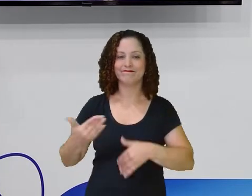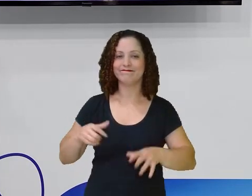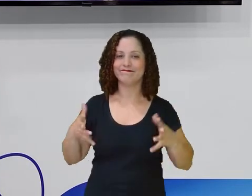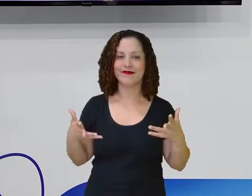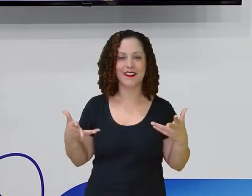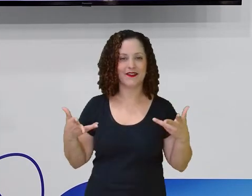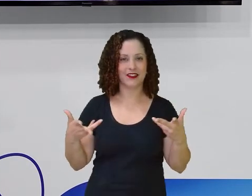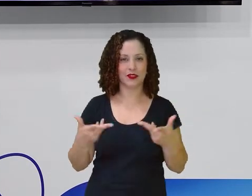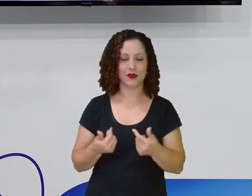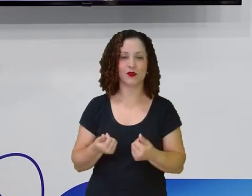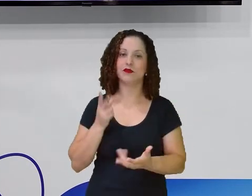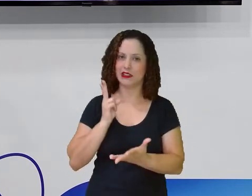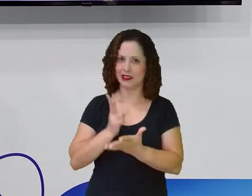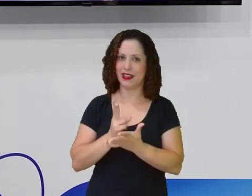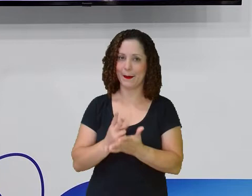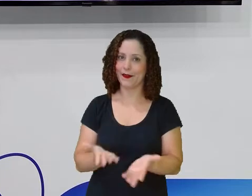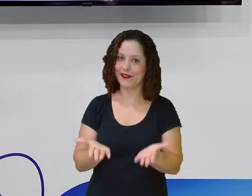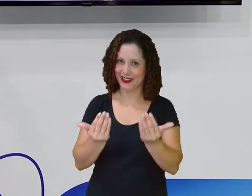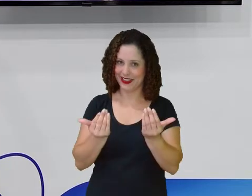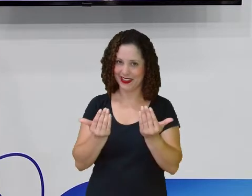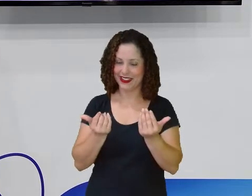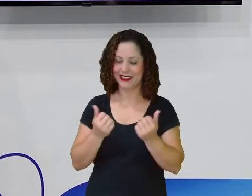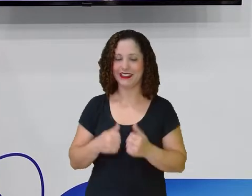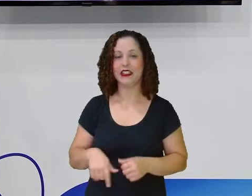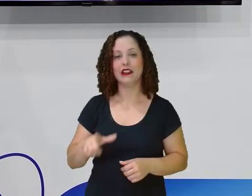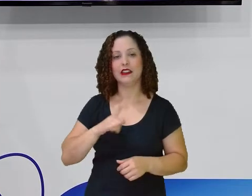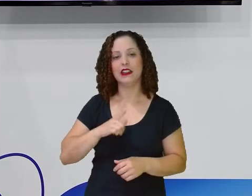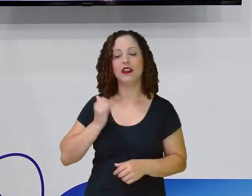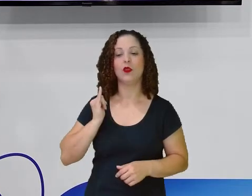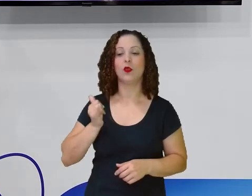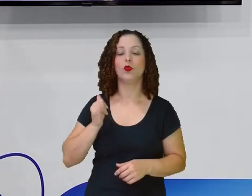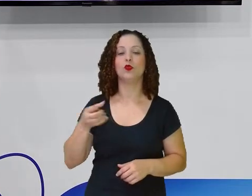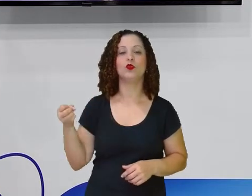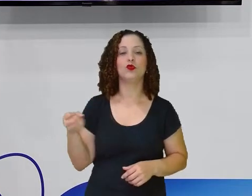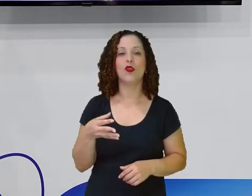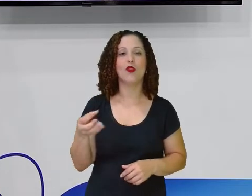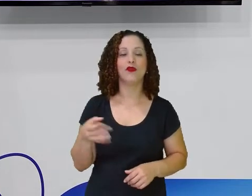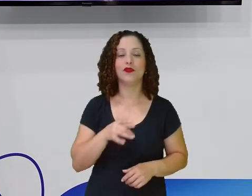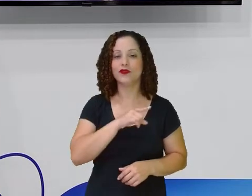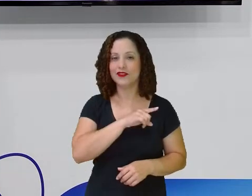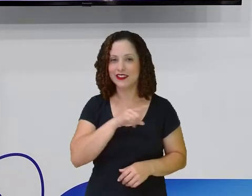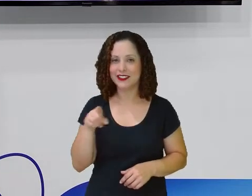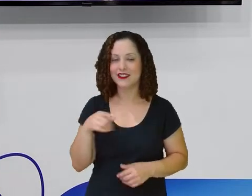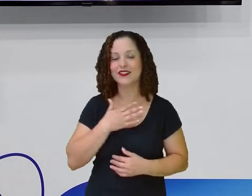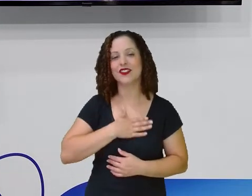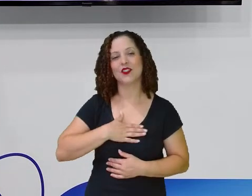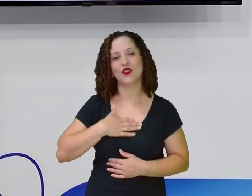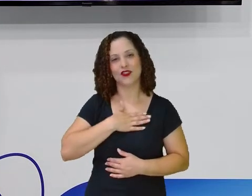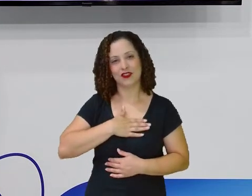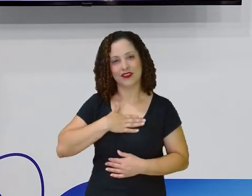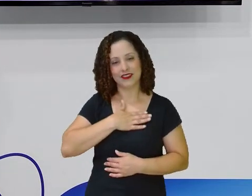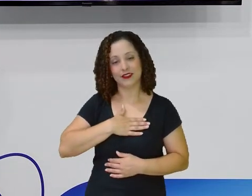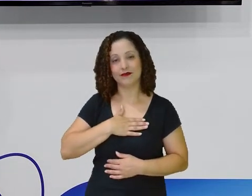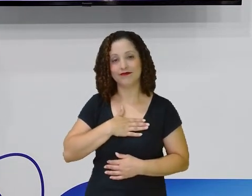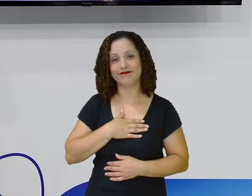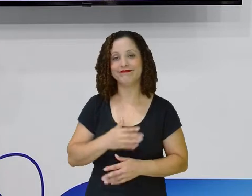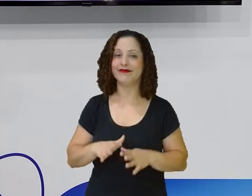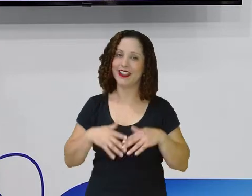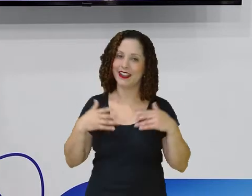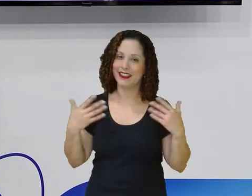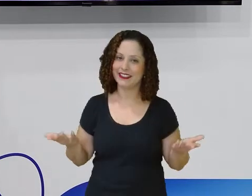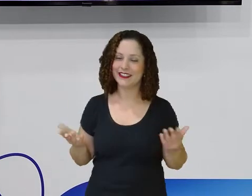Façam sempre isso, tá? Tem alguns contos novos que eu separei para vocês, que eu acho que vocês vão gostar. Então, é isso